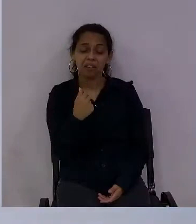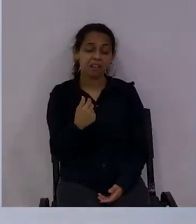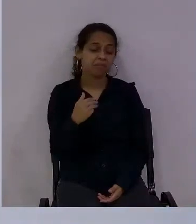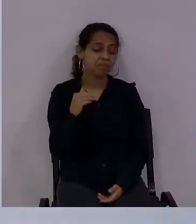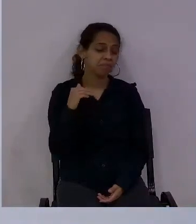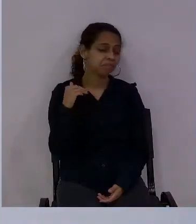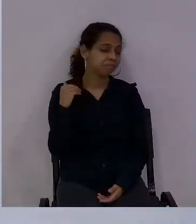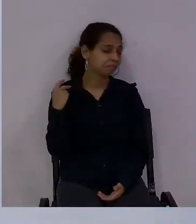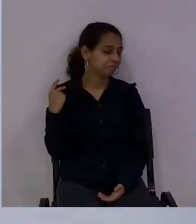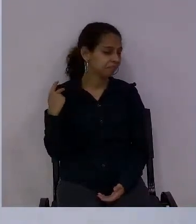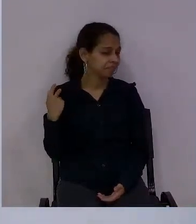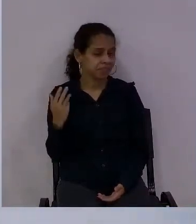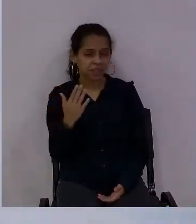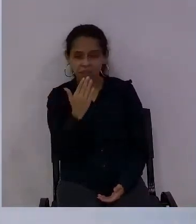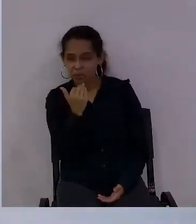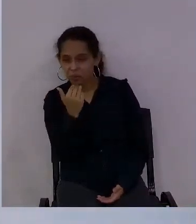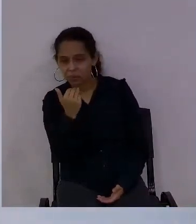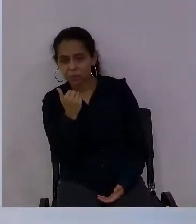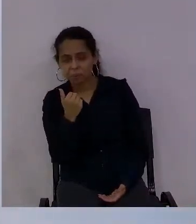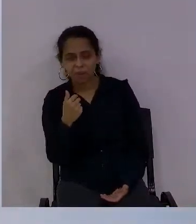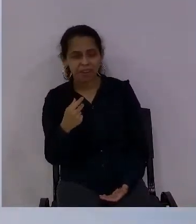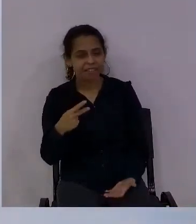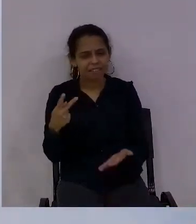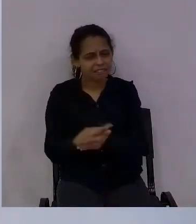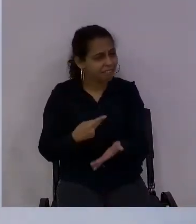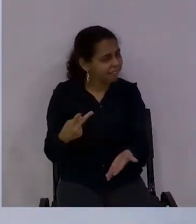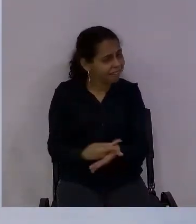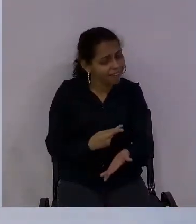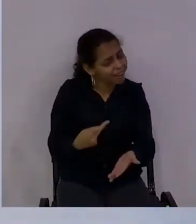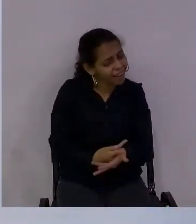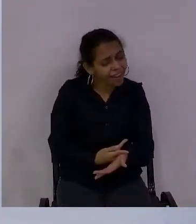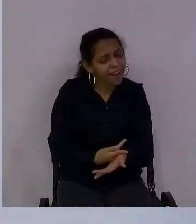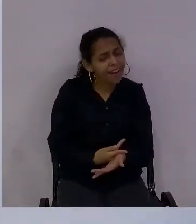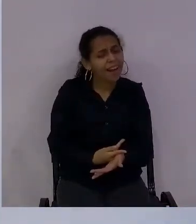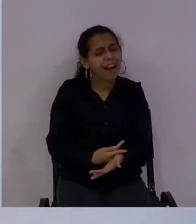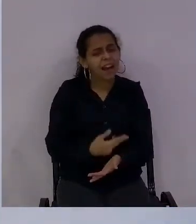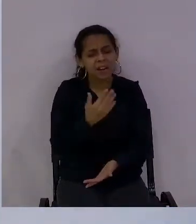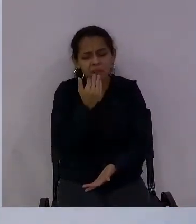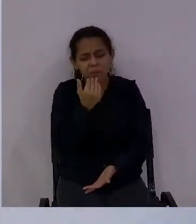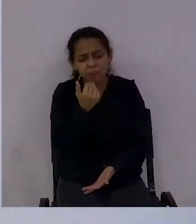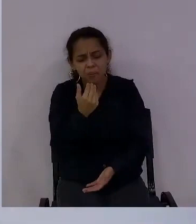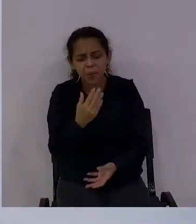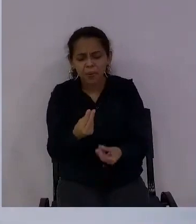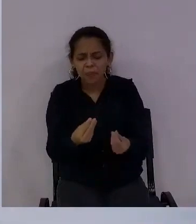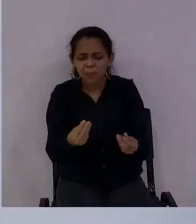Porque essa dor é insuportável. Nunca mais eu quero sentir uma dor dessas.